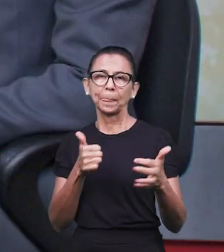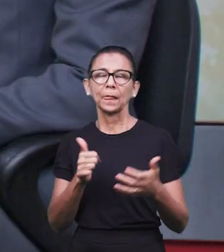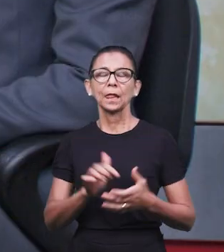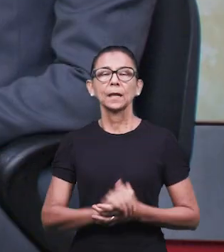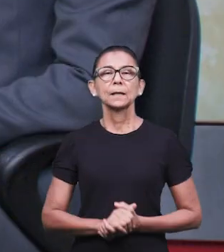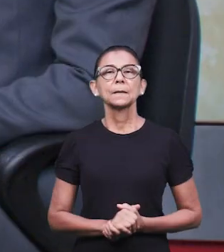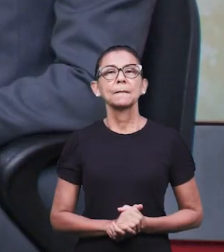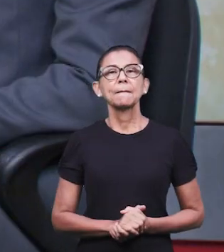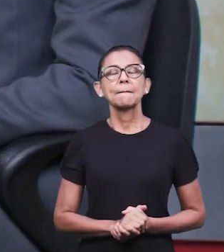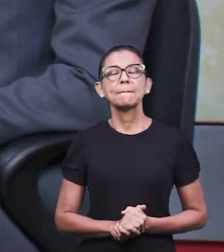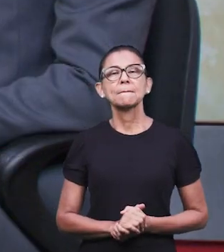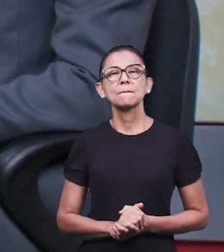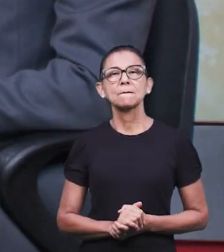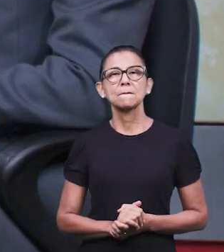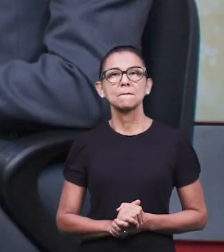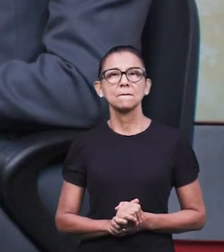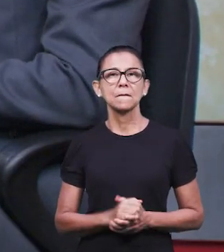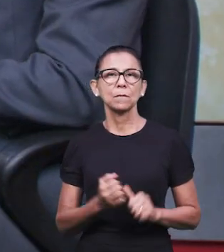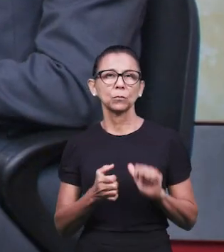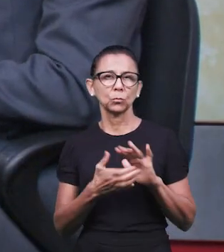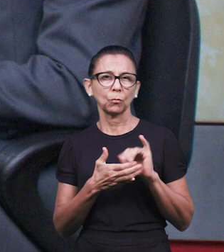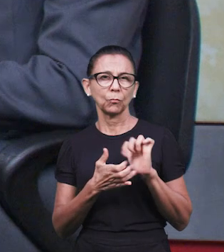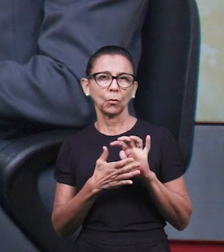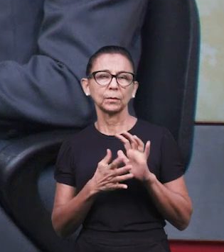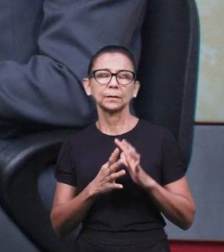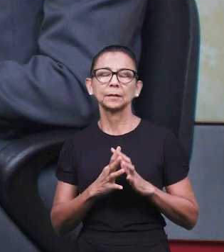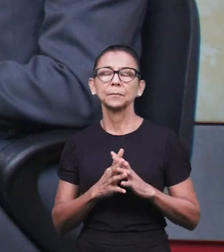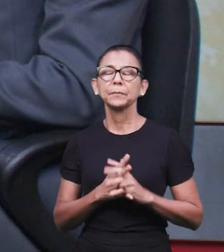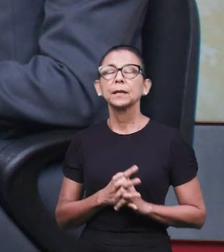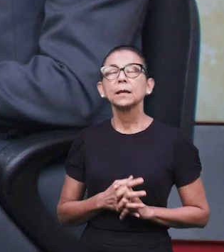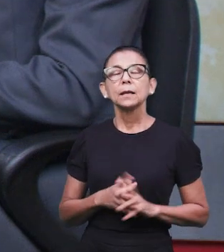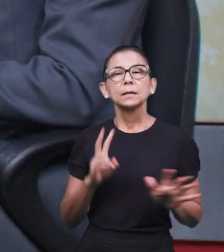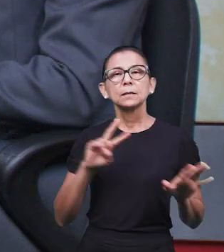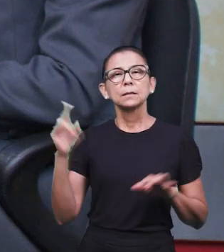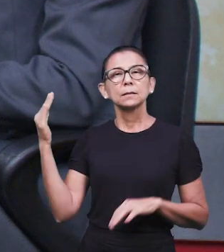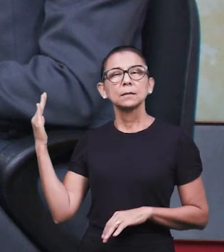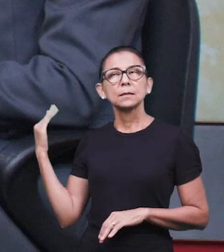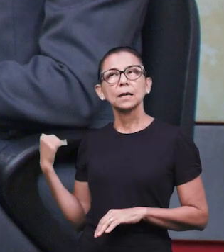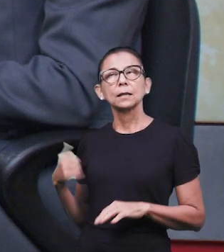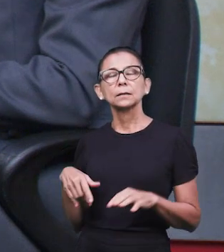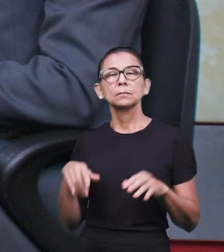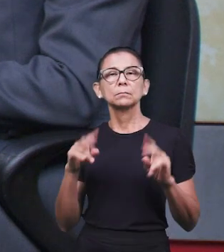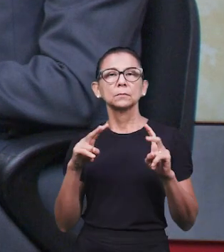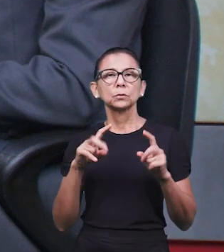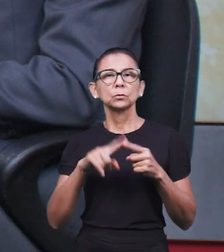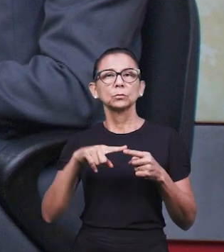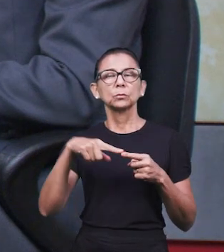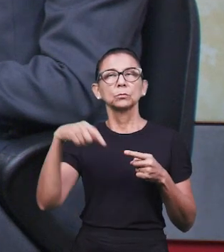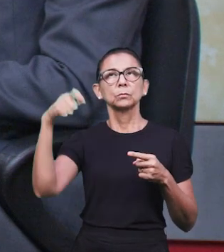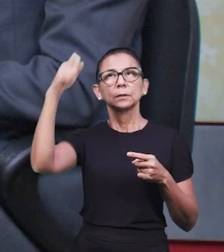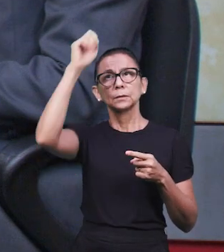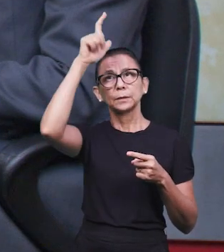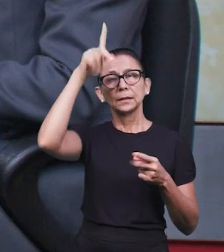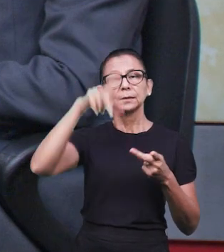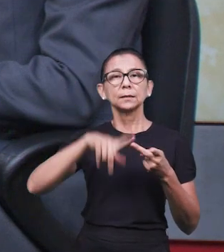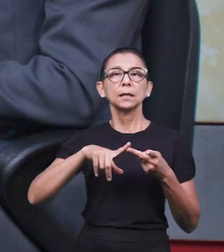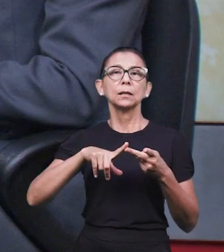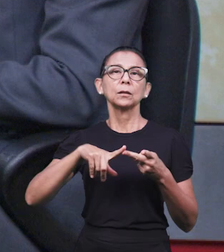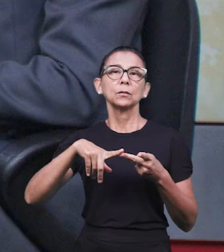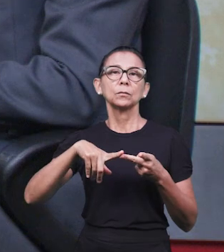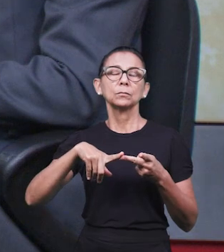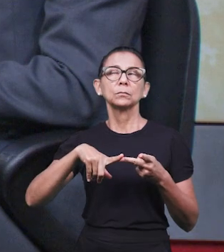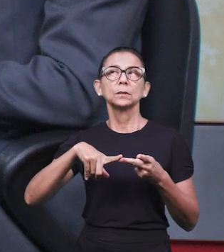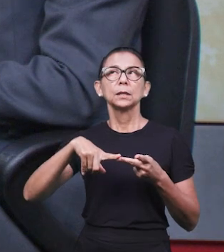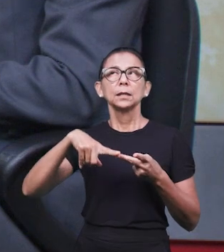Marcelo, semana passada falamos sobre a origem do louvor, sobre a experiência da inspiração, mas o louvor,